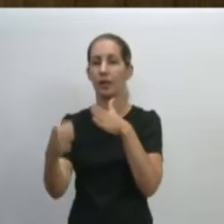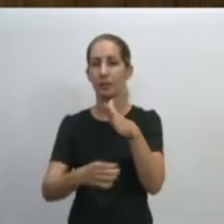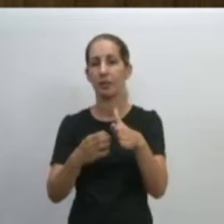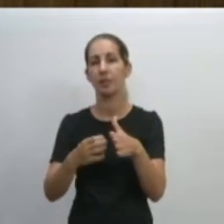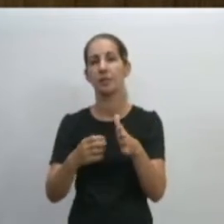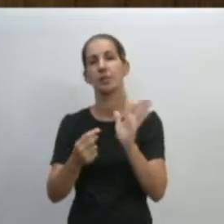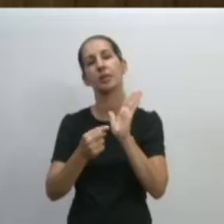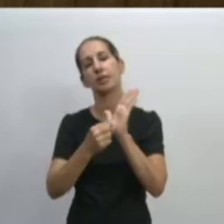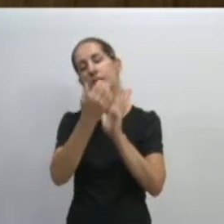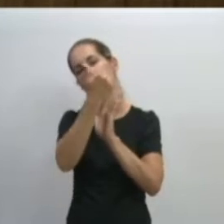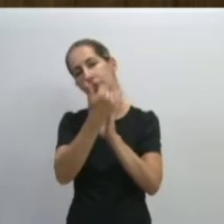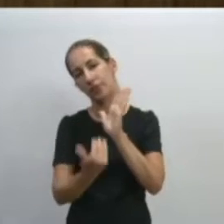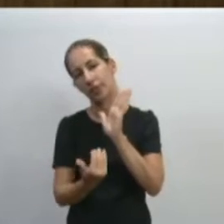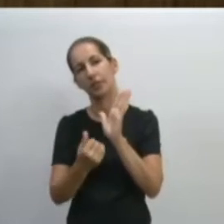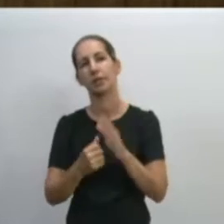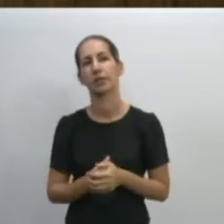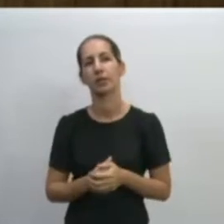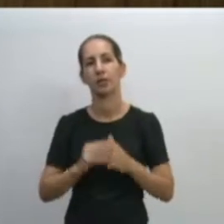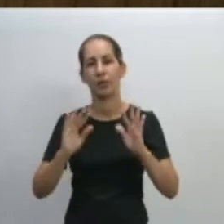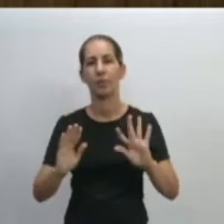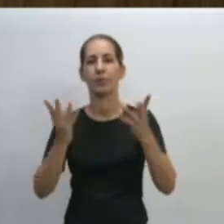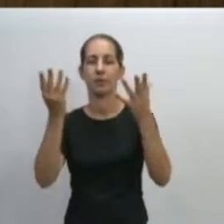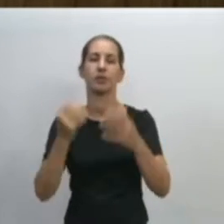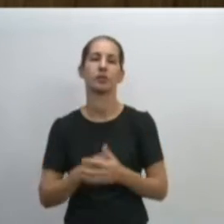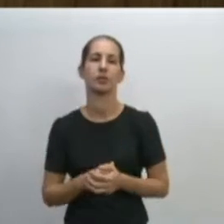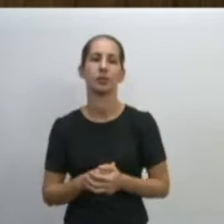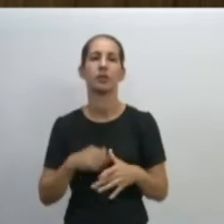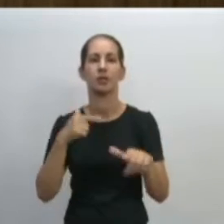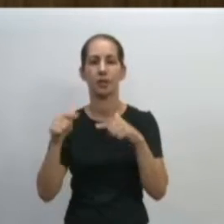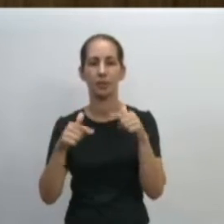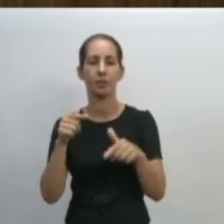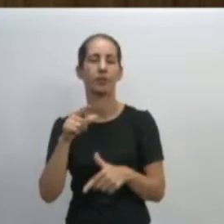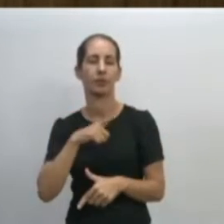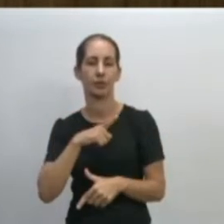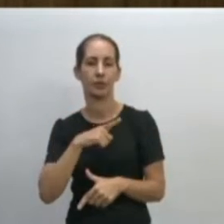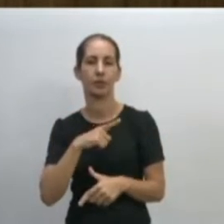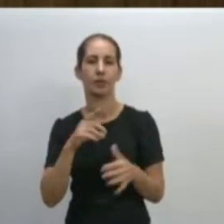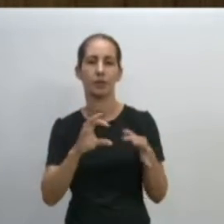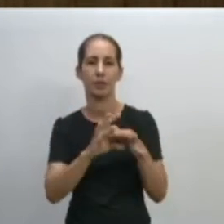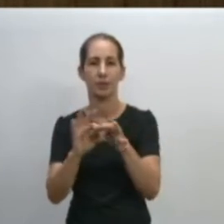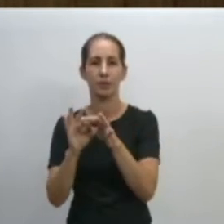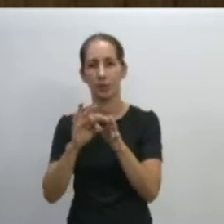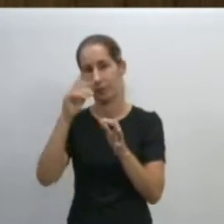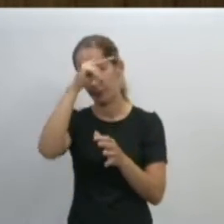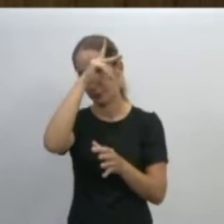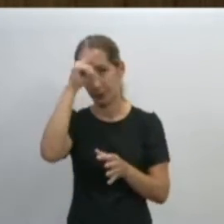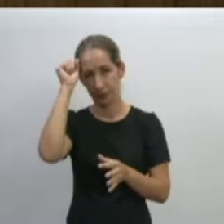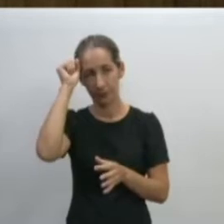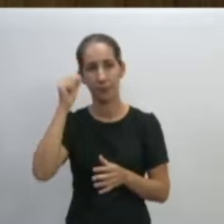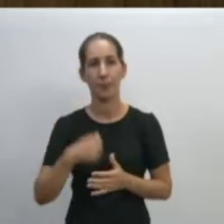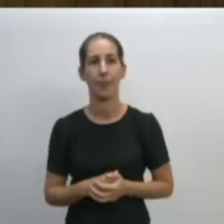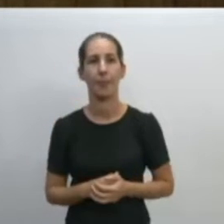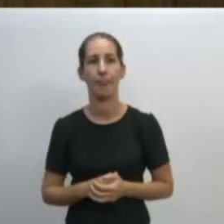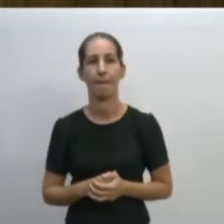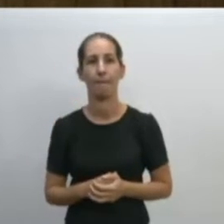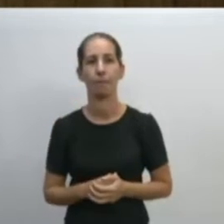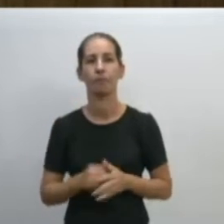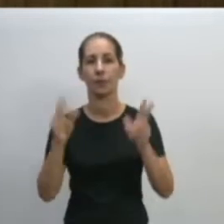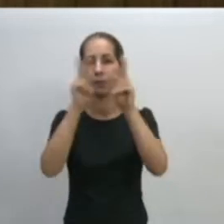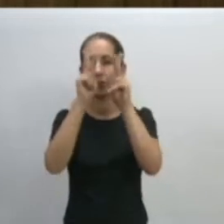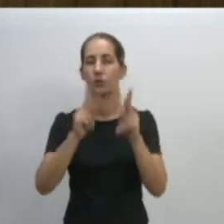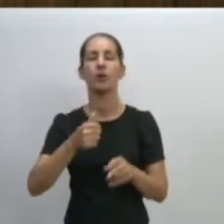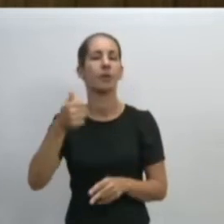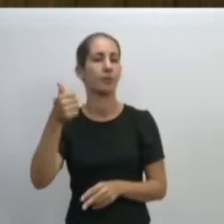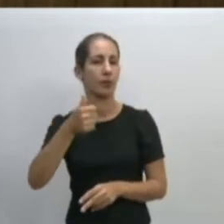esse destaque, elas sejam homenageadas por esse trabalho em parceria com o município. Então, o nosso projeto ele